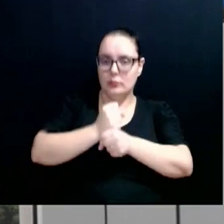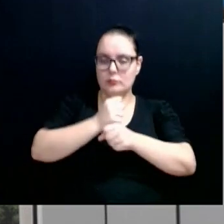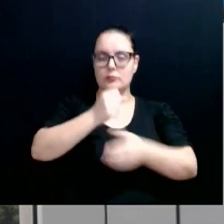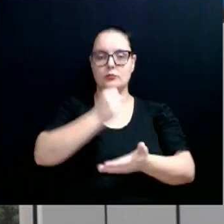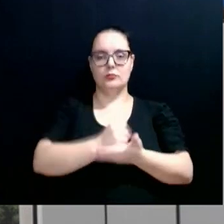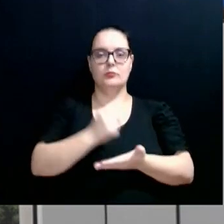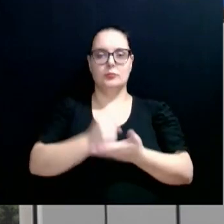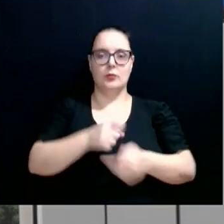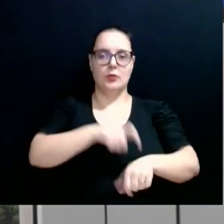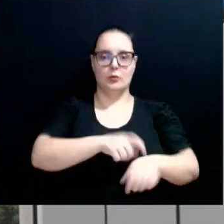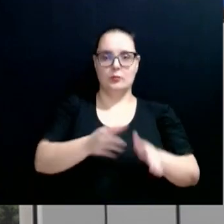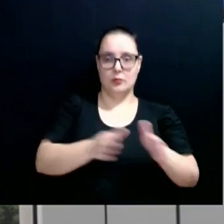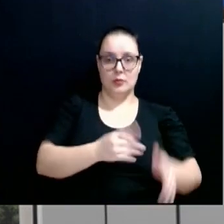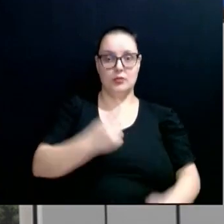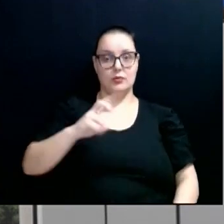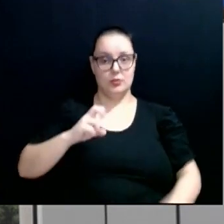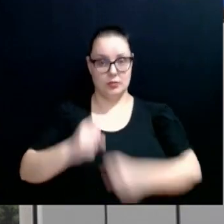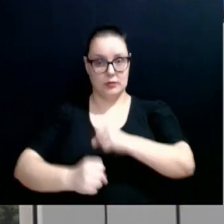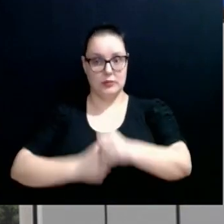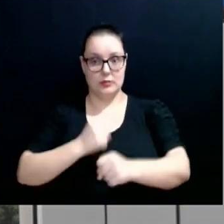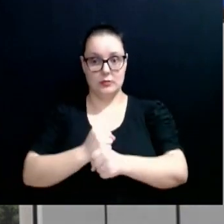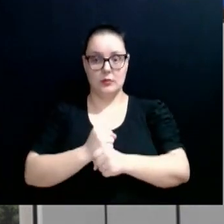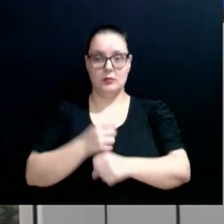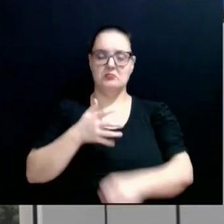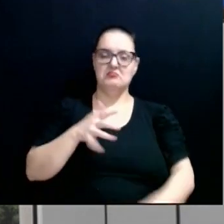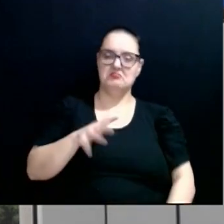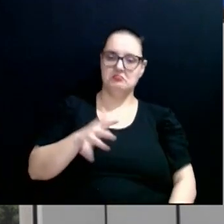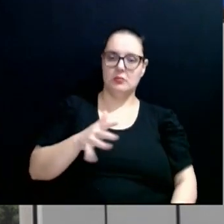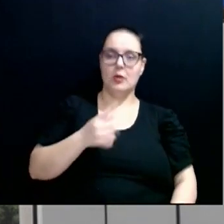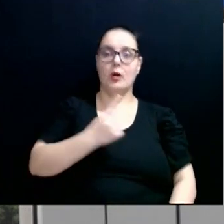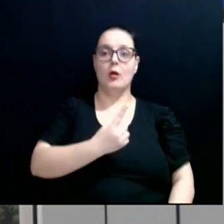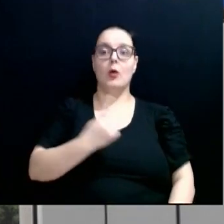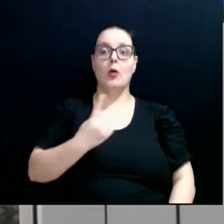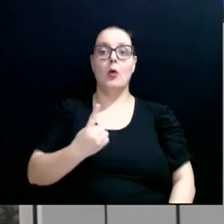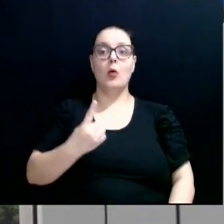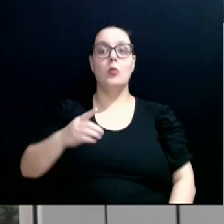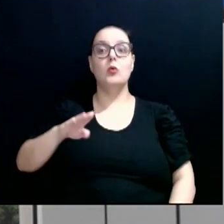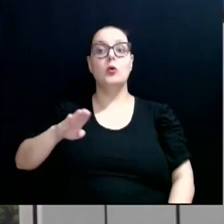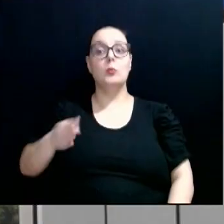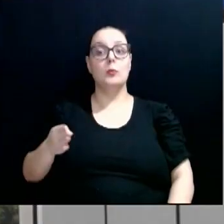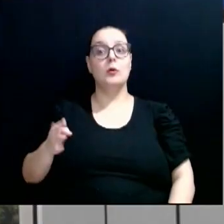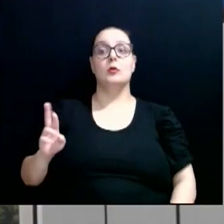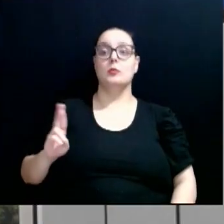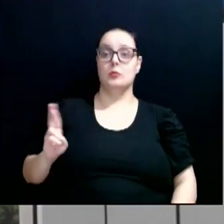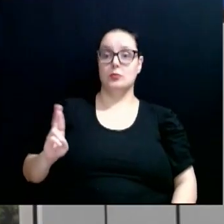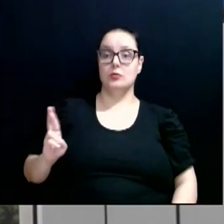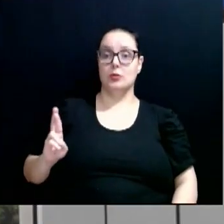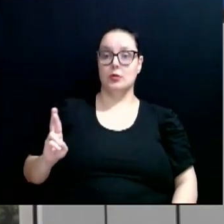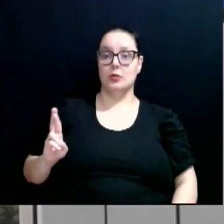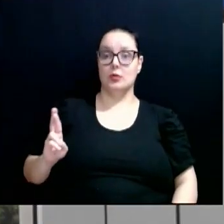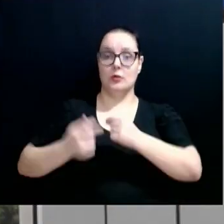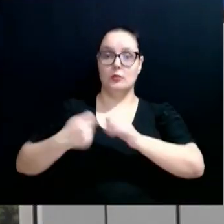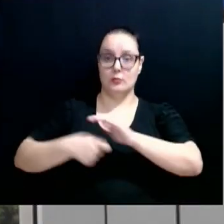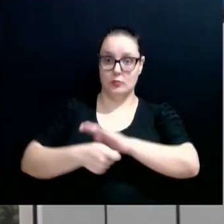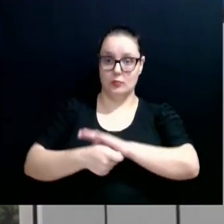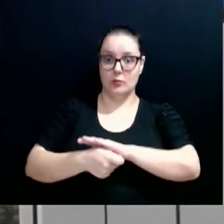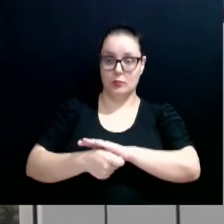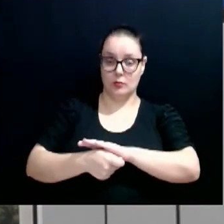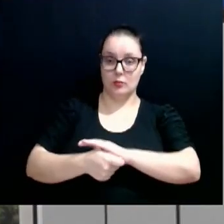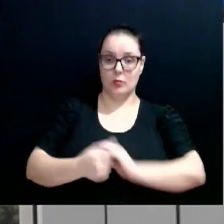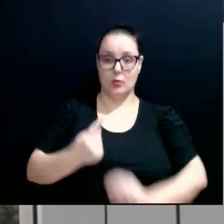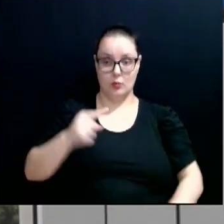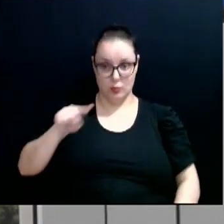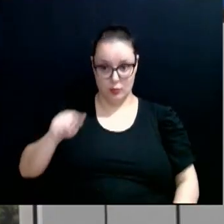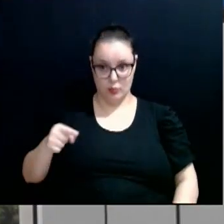15 anos é de aproximadamente 11 bilhões de reais, com investimentos previstos de 1,7 bilhão